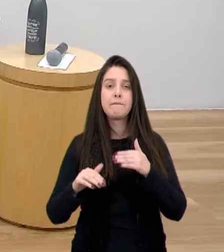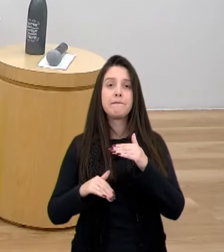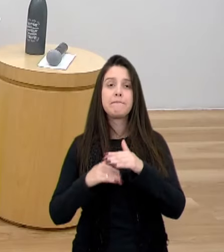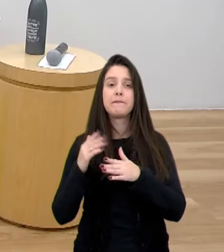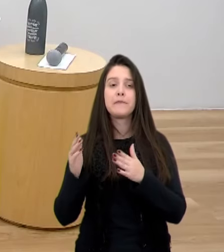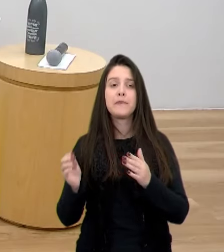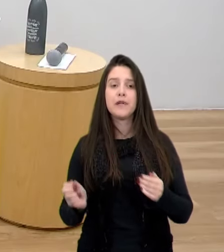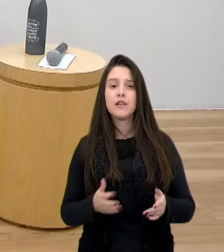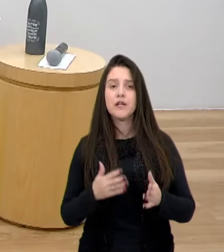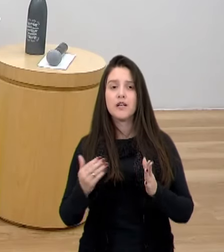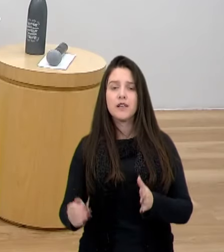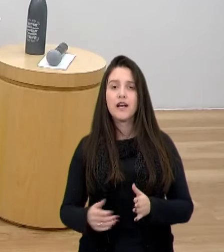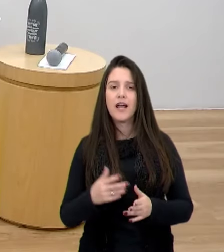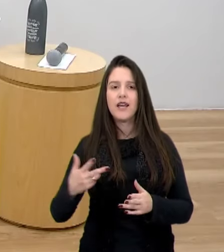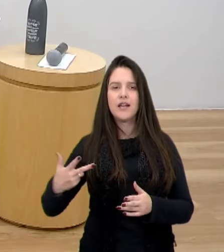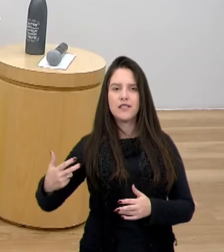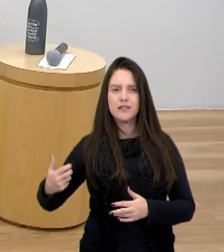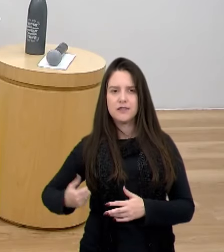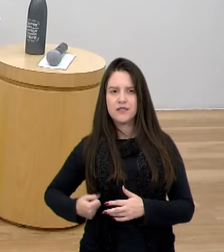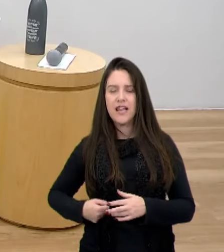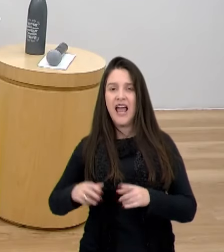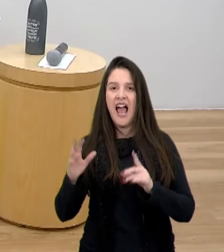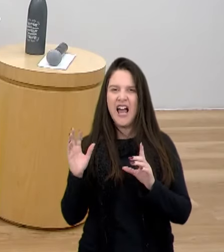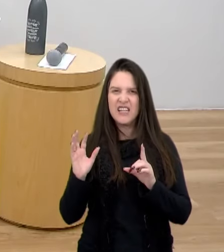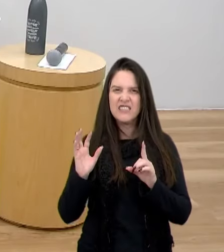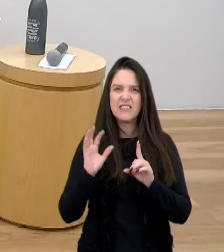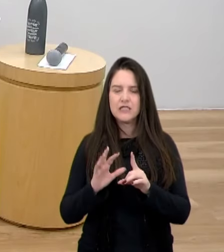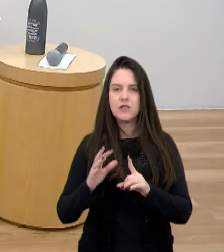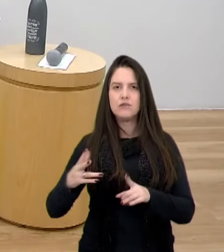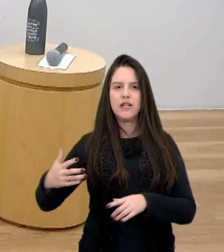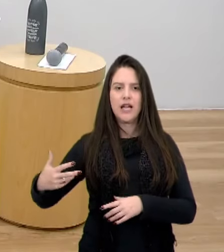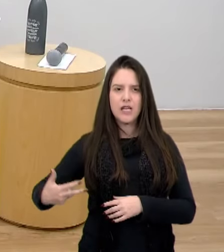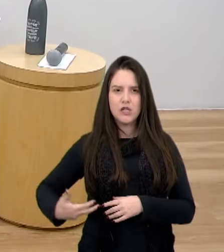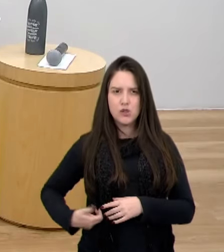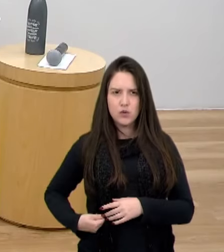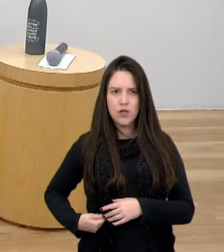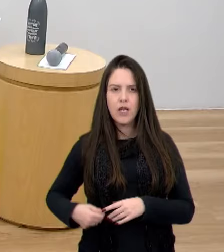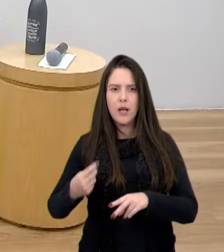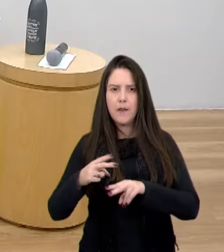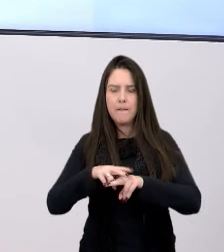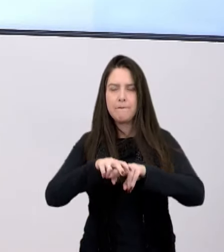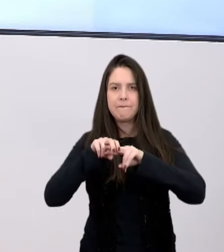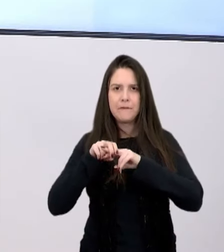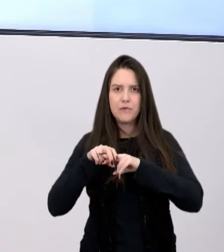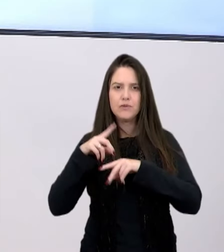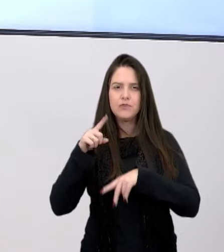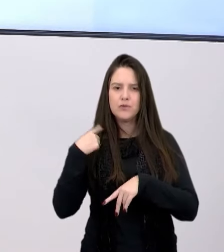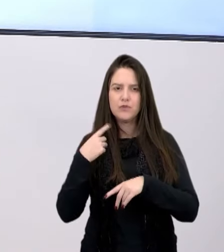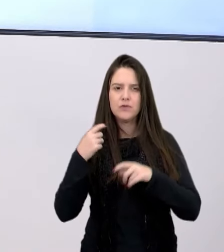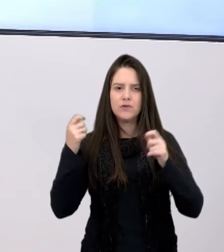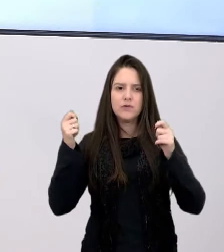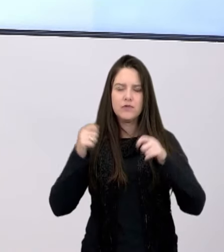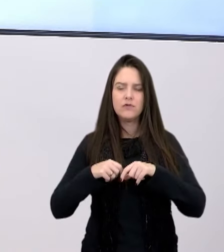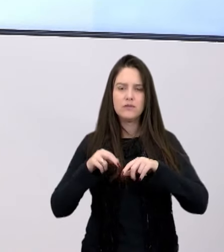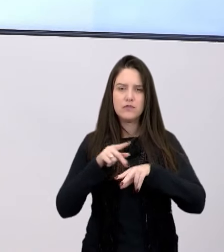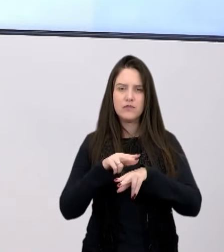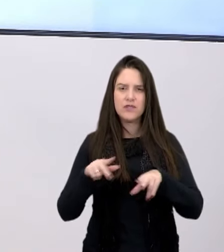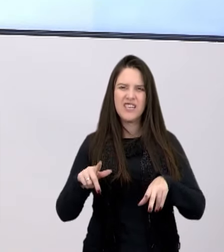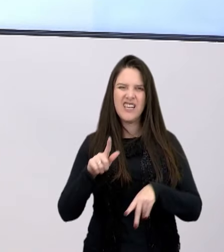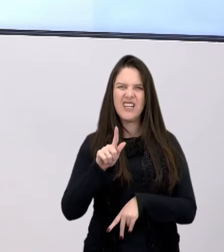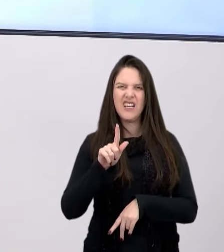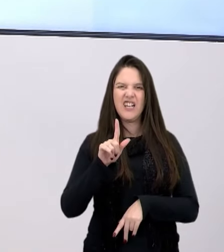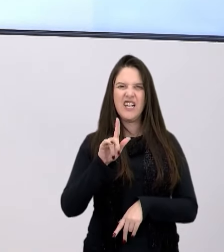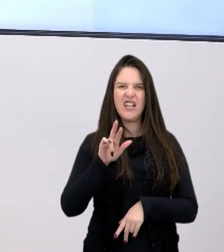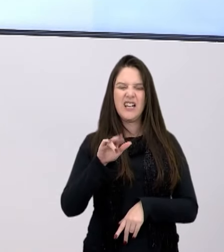de insulina e também à ação da insulina. E então, por causa disso, eu tenho a elevação dos níveis aí de glicose